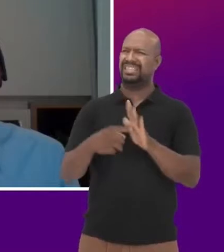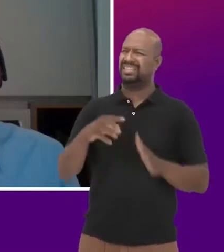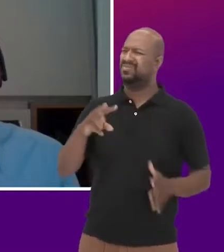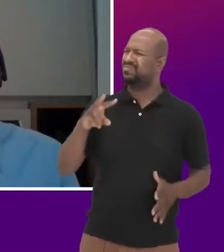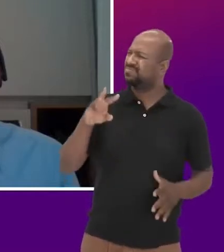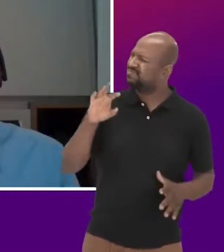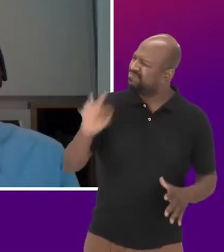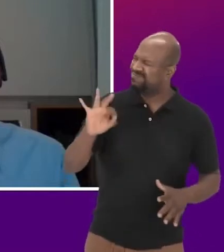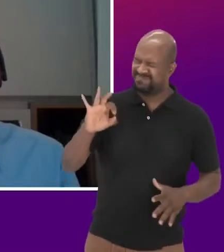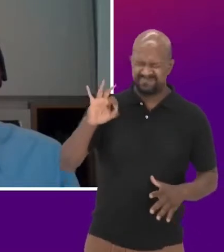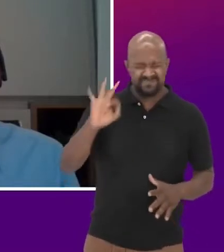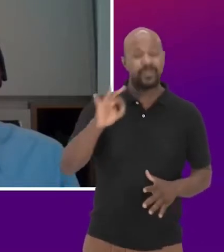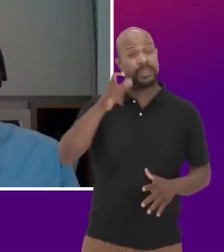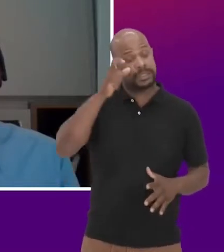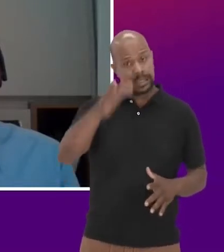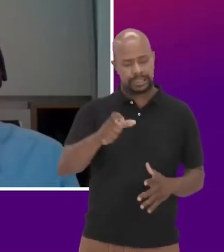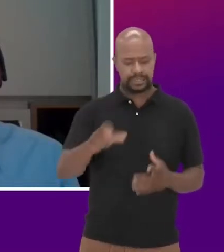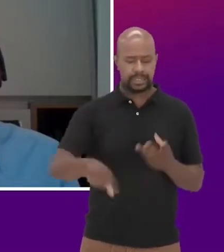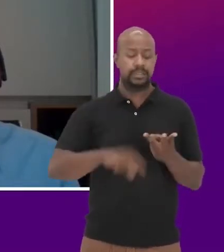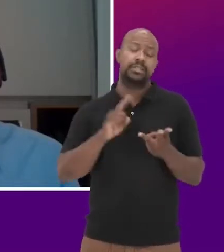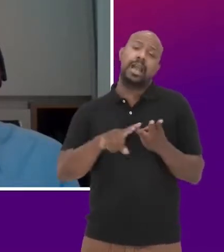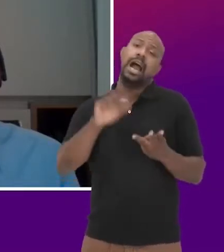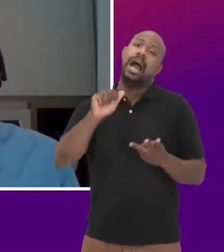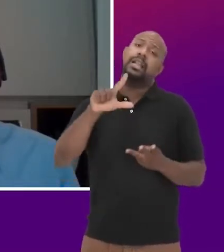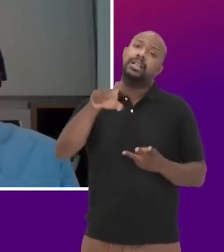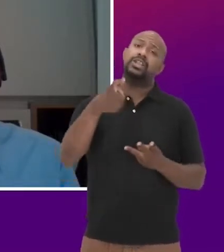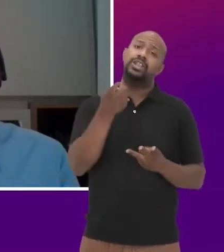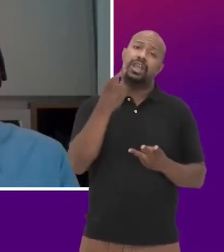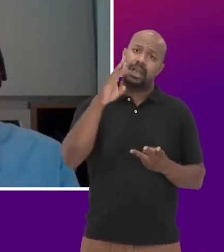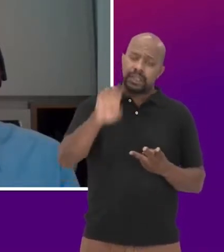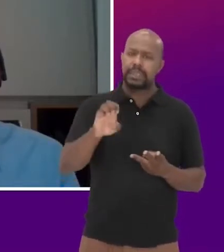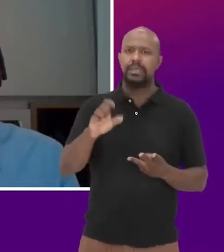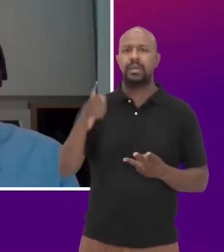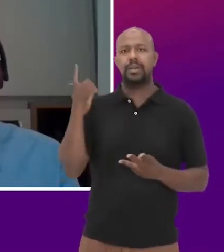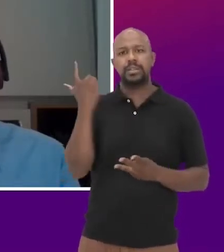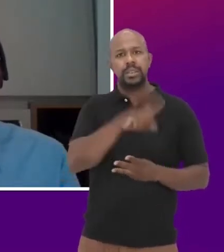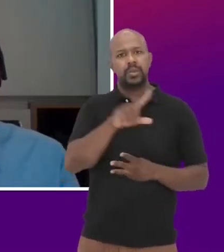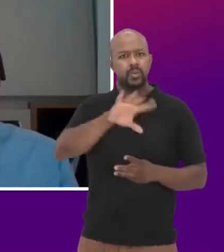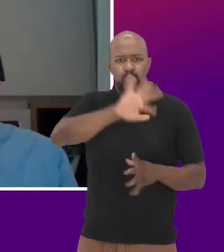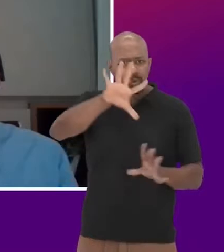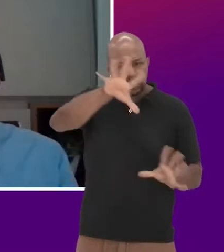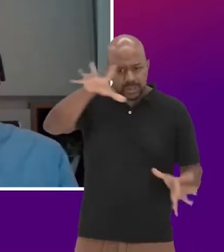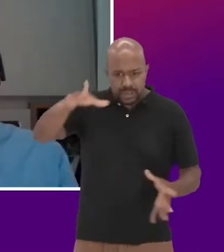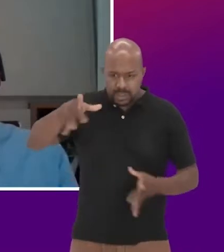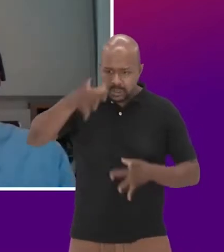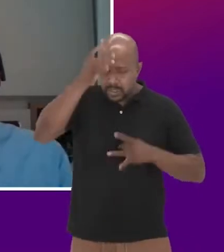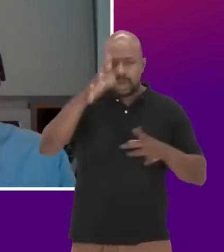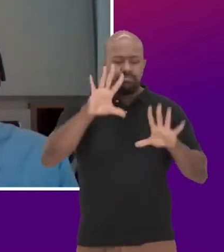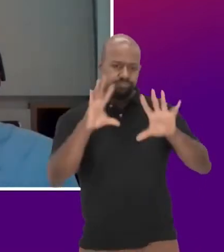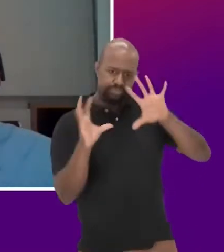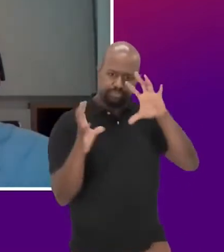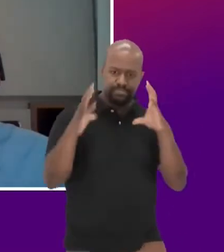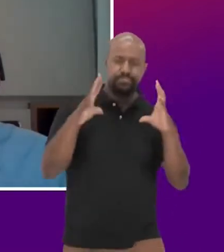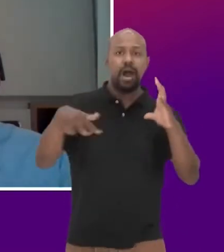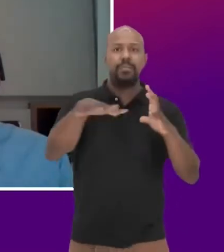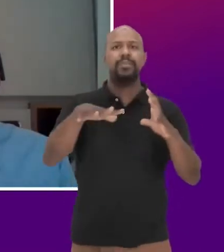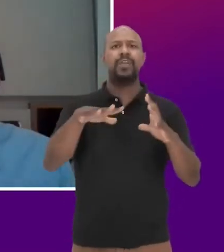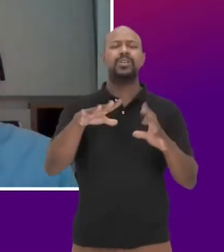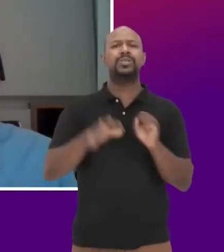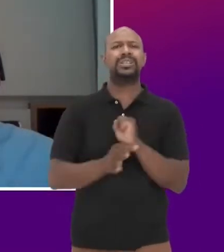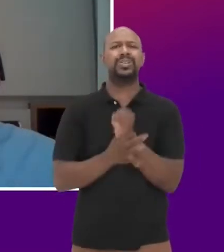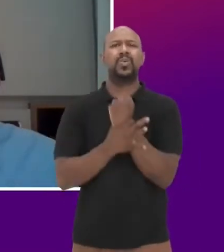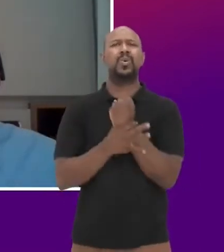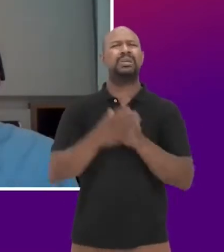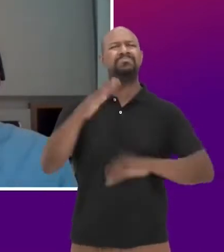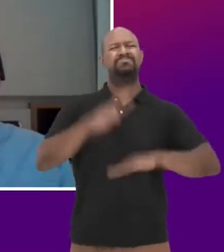apresentação muito, muito, muito interessante, e ao Alexandre Nogueira, que conseguiu trazer isso tudo para o universo do seguro com